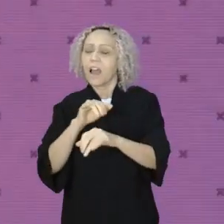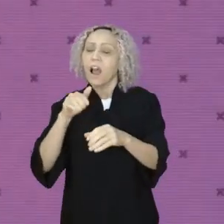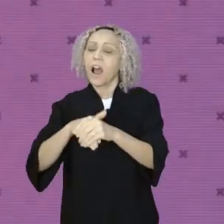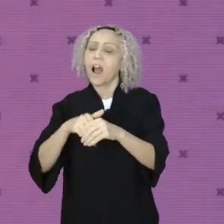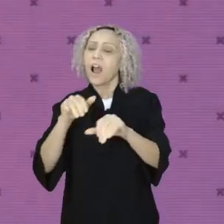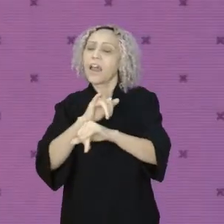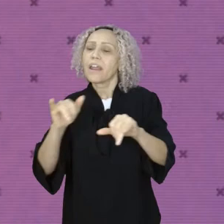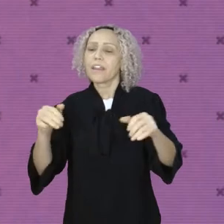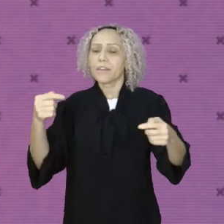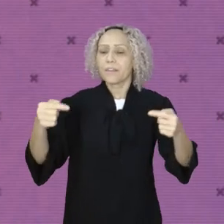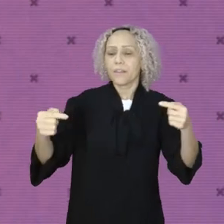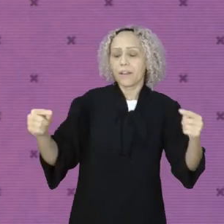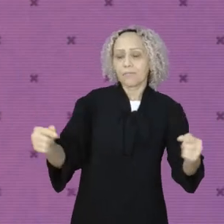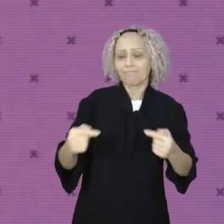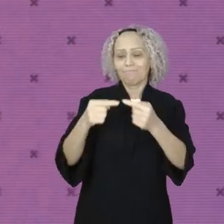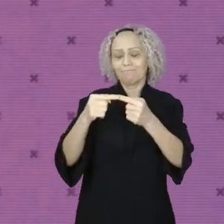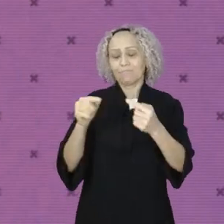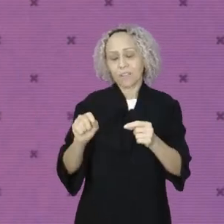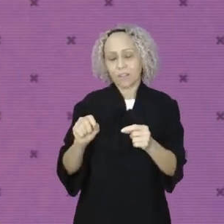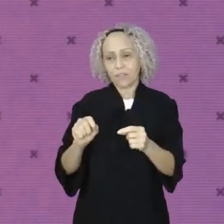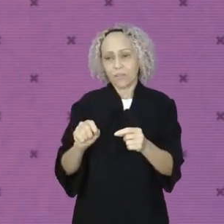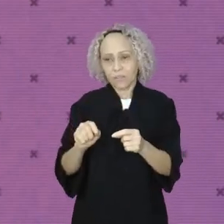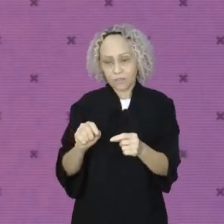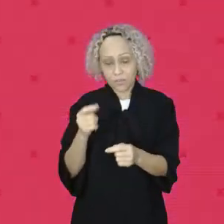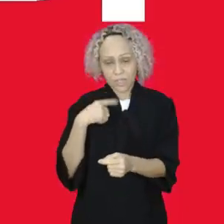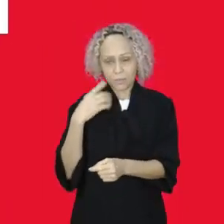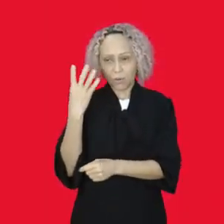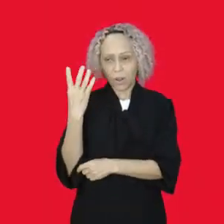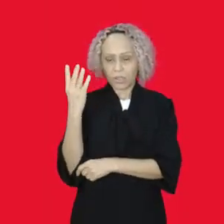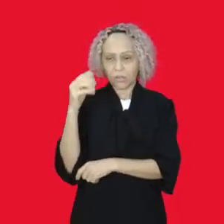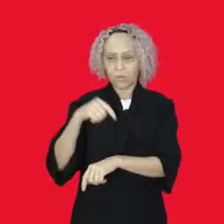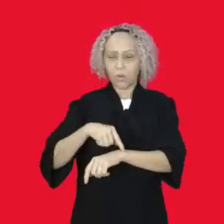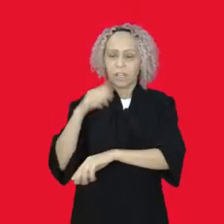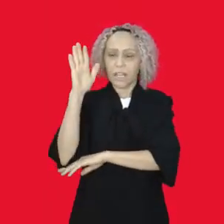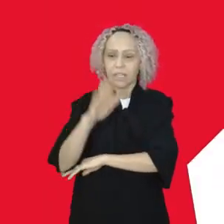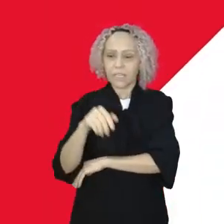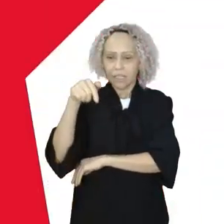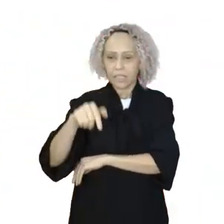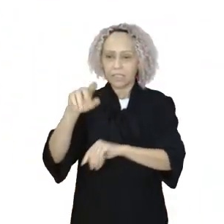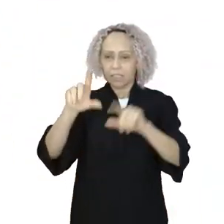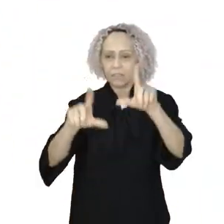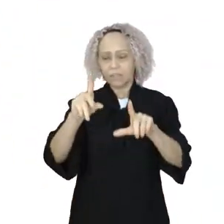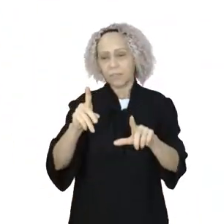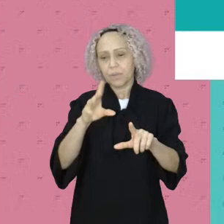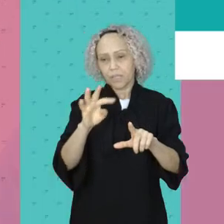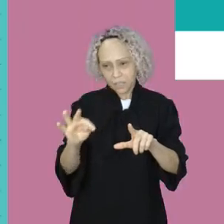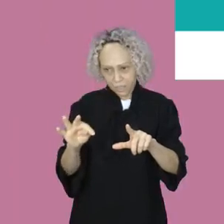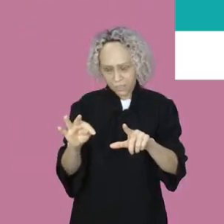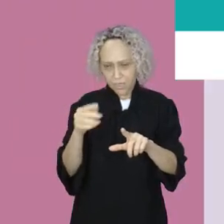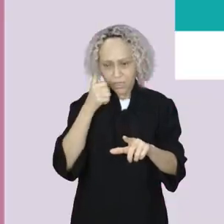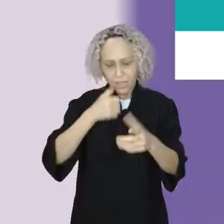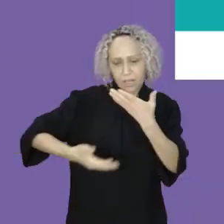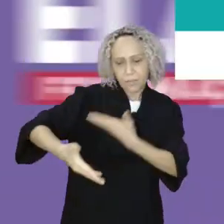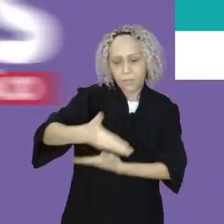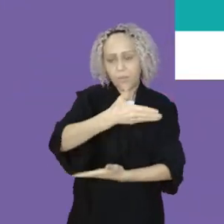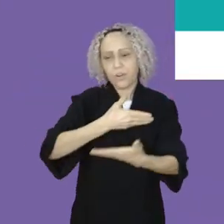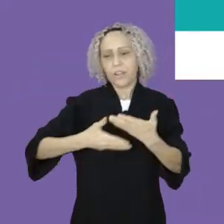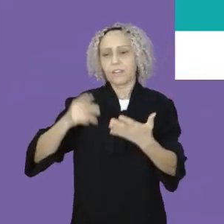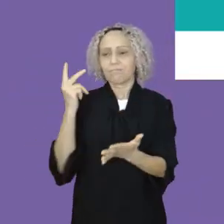Elas vai ao ar de segunda a sexta-feira, sempre às 4h da tarde, aqui na TV PT.